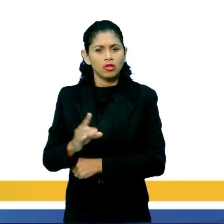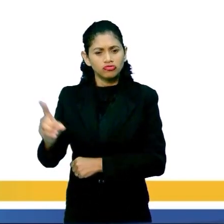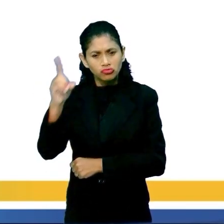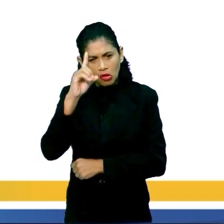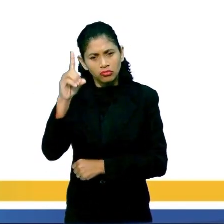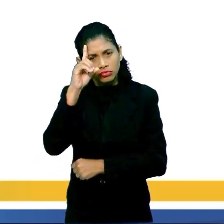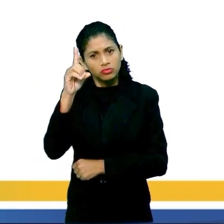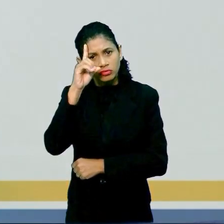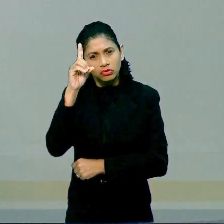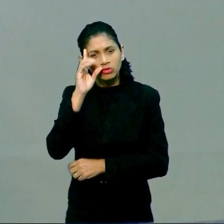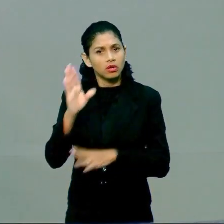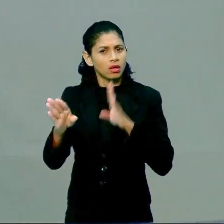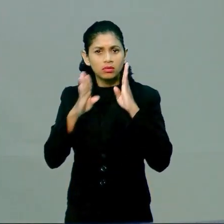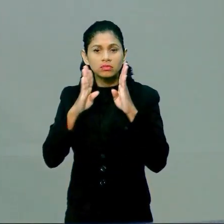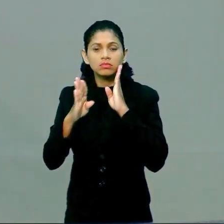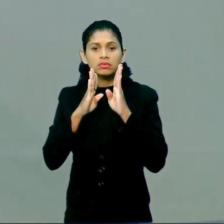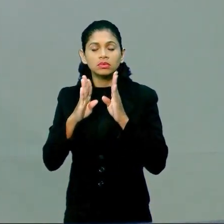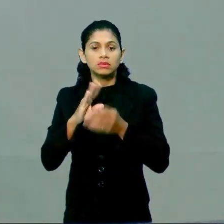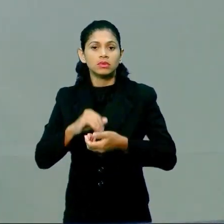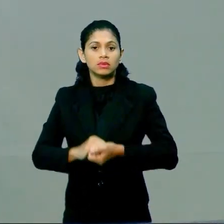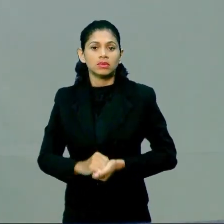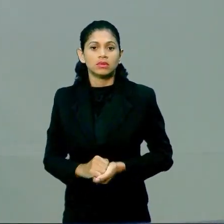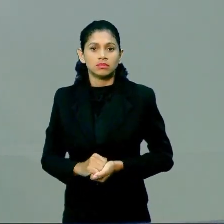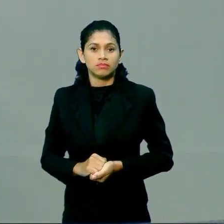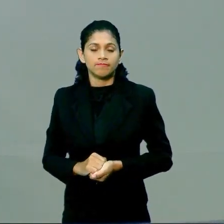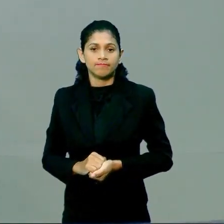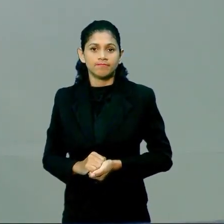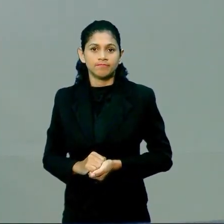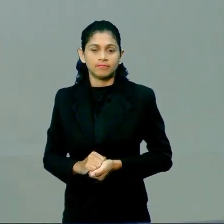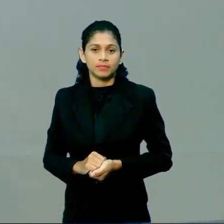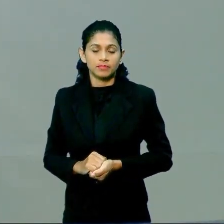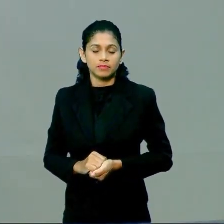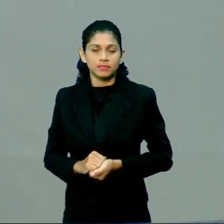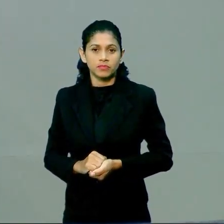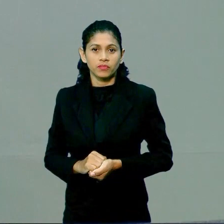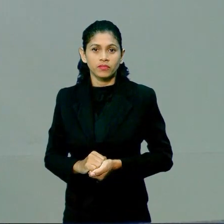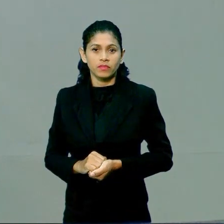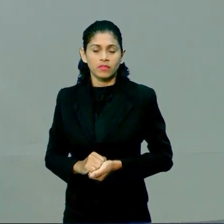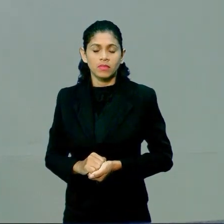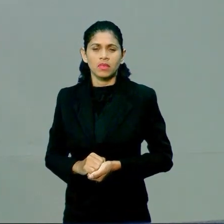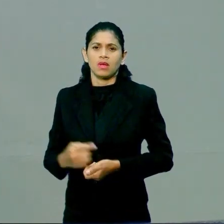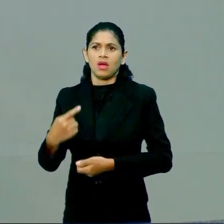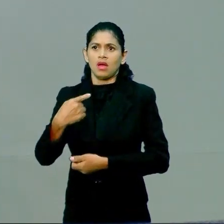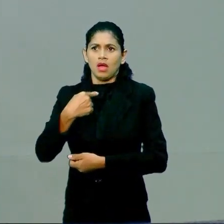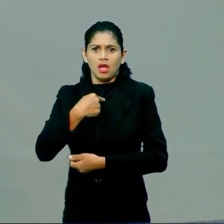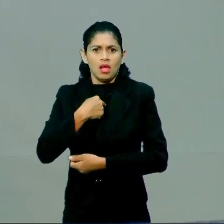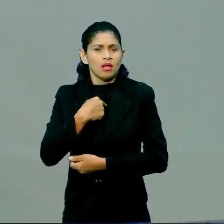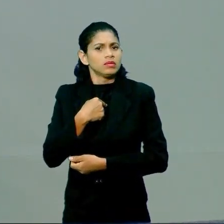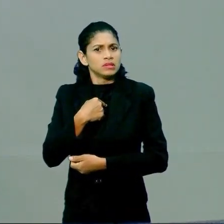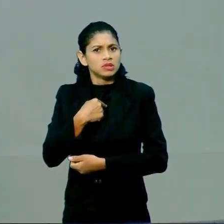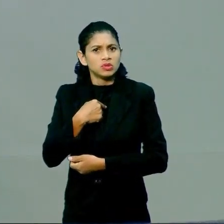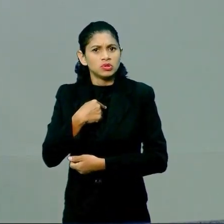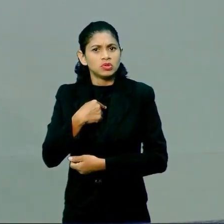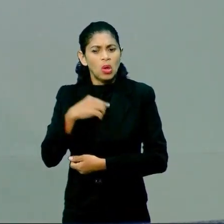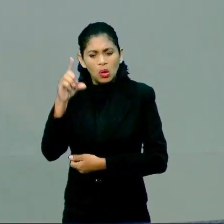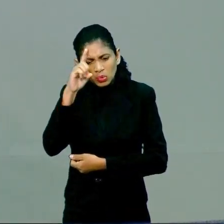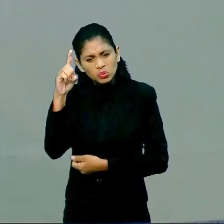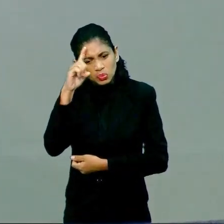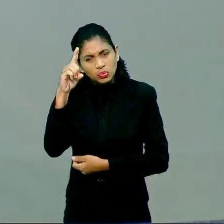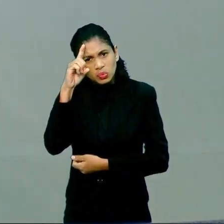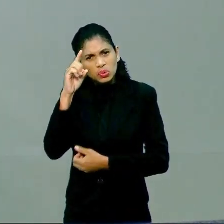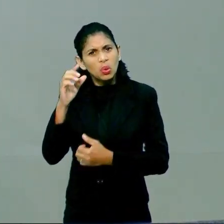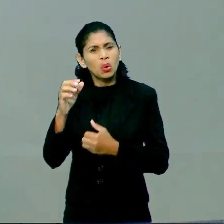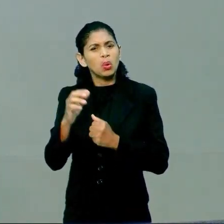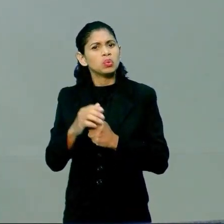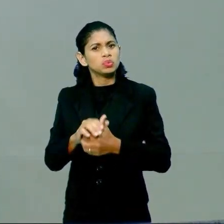me eliminava a mim mesmo ou seja Cara eu tô muito apegado dessa rede né Então em vez de eu